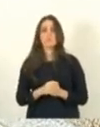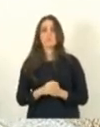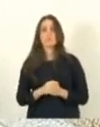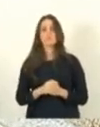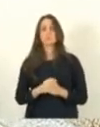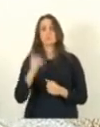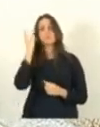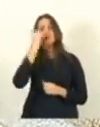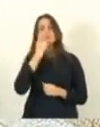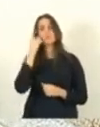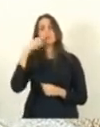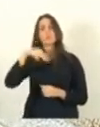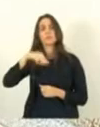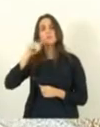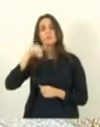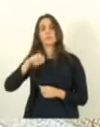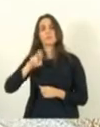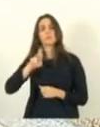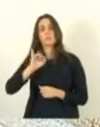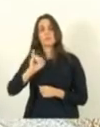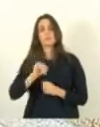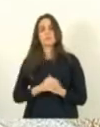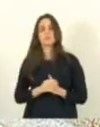Deputado doutor Emílio Mameri.